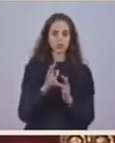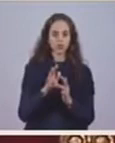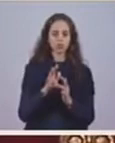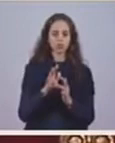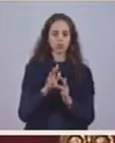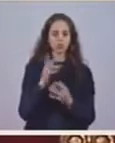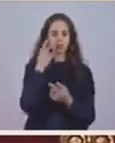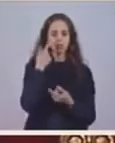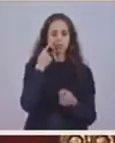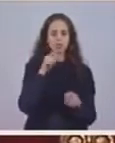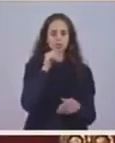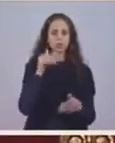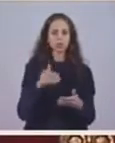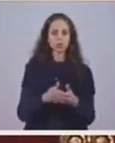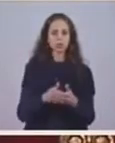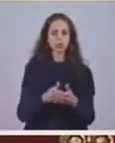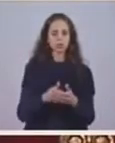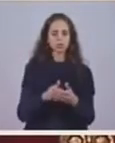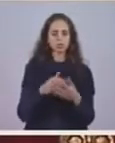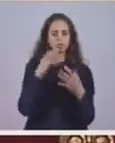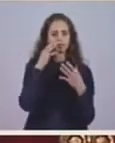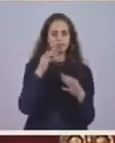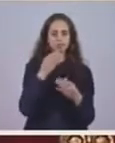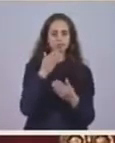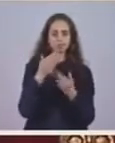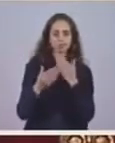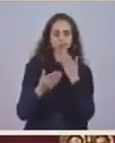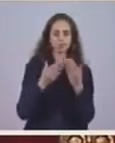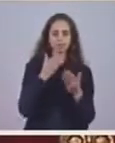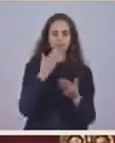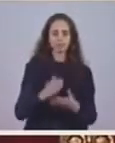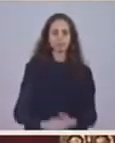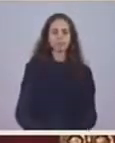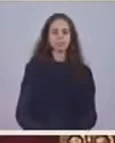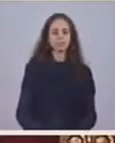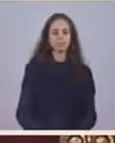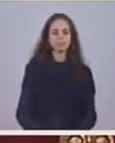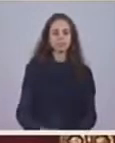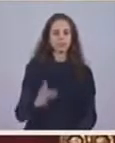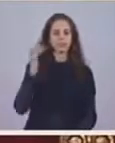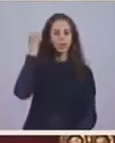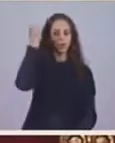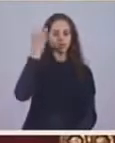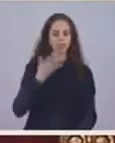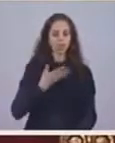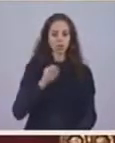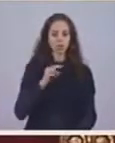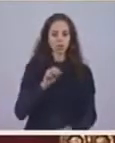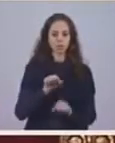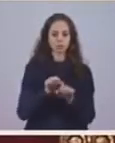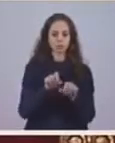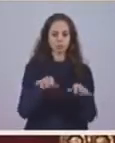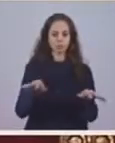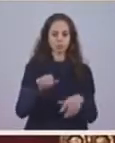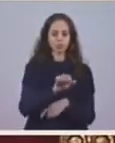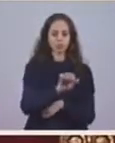Cristo ressuscitou dos mortos, humildemente vos suplicamos: santificai estes dons,